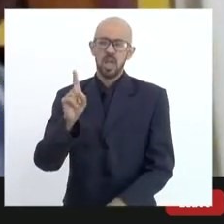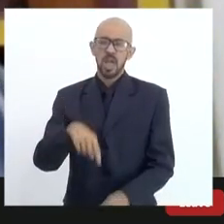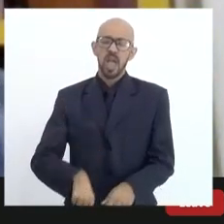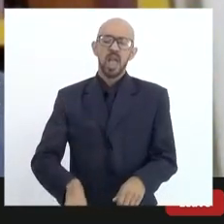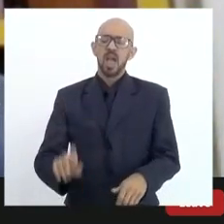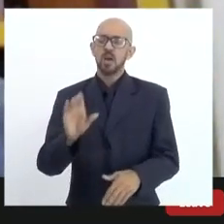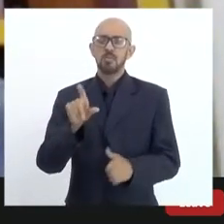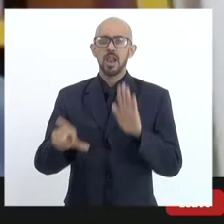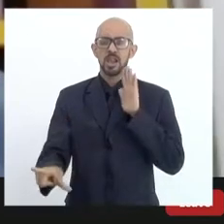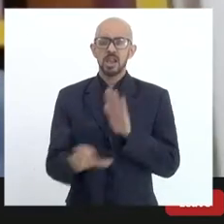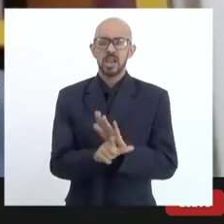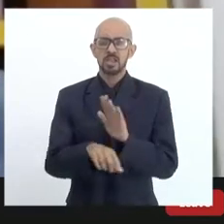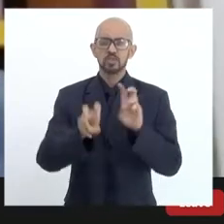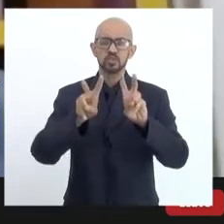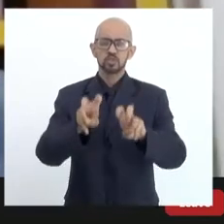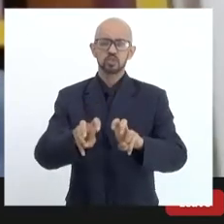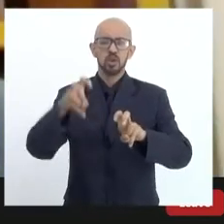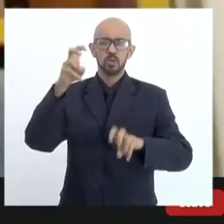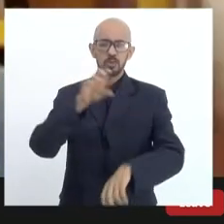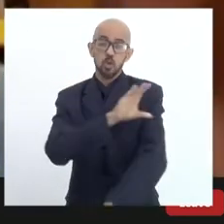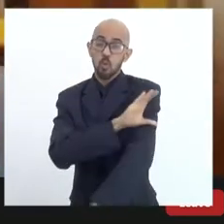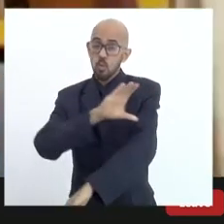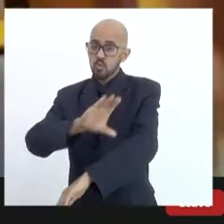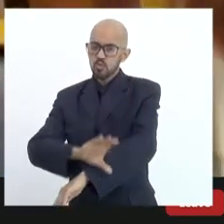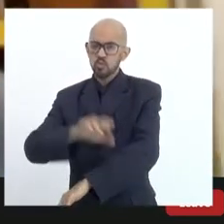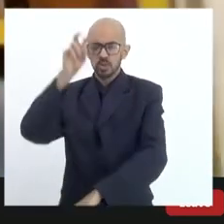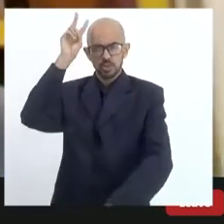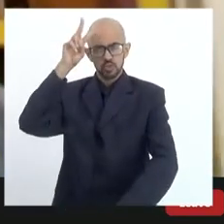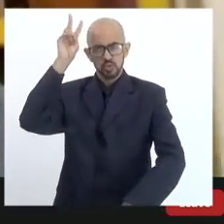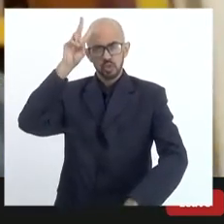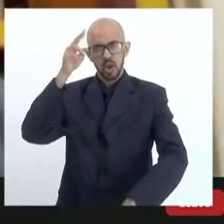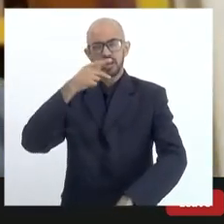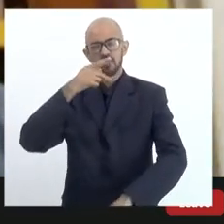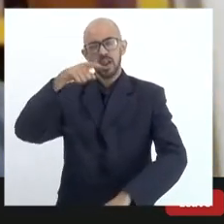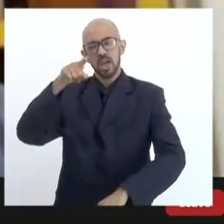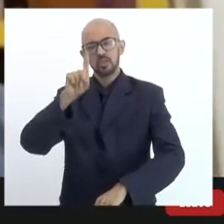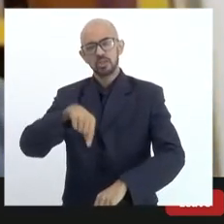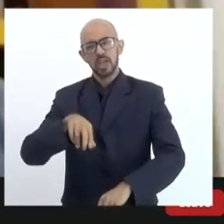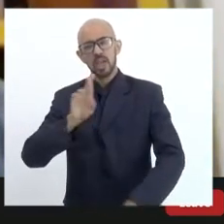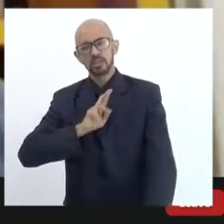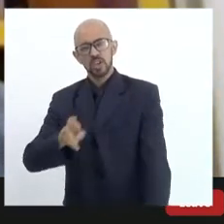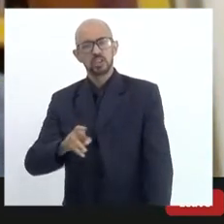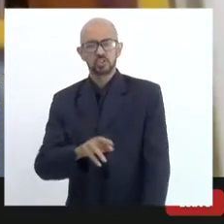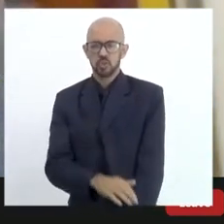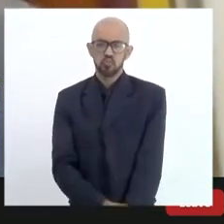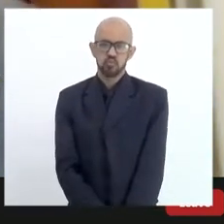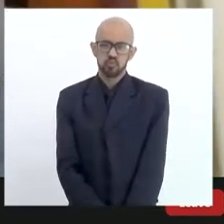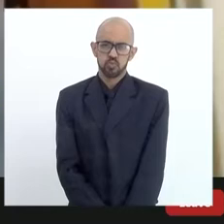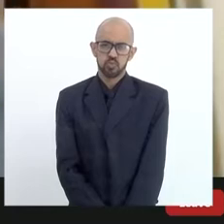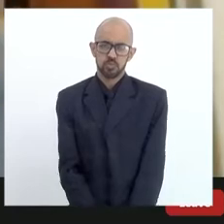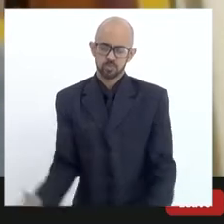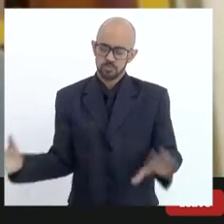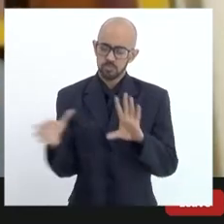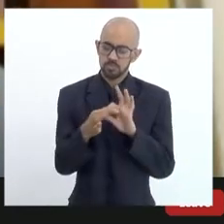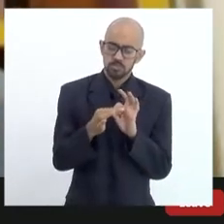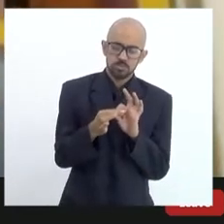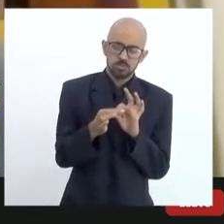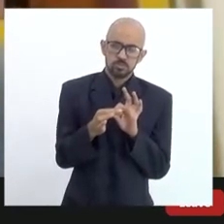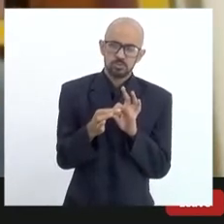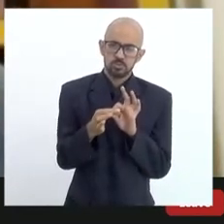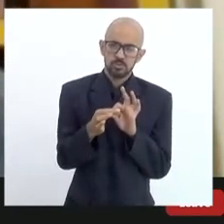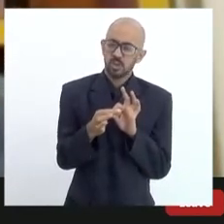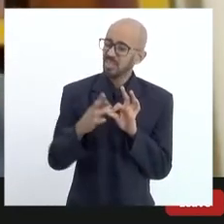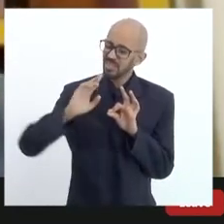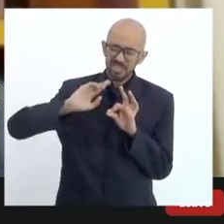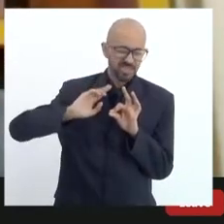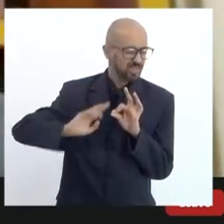de história, né? E, no entanto, se colocou como se fosse no campo religioso. Aprisionou no campo religioso. E não tem a